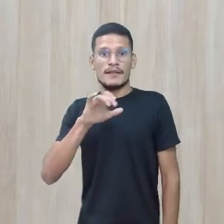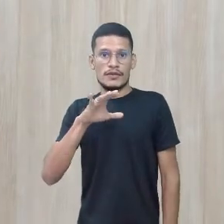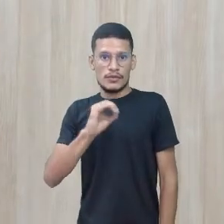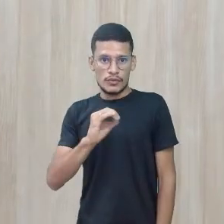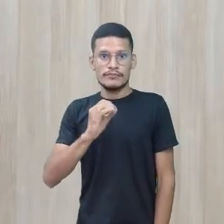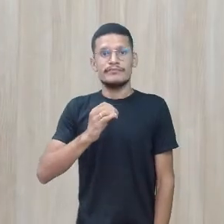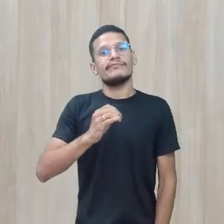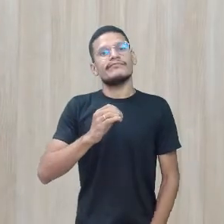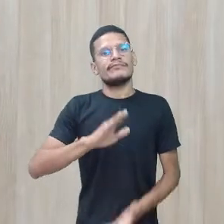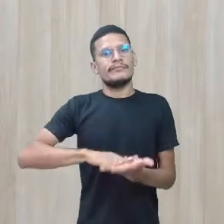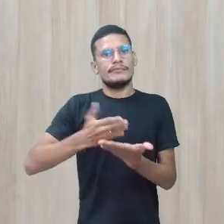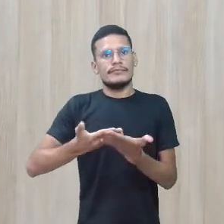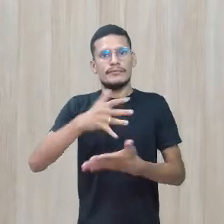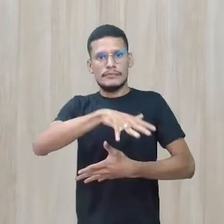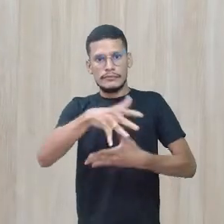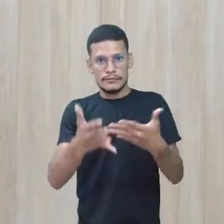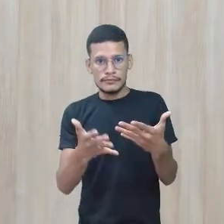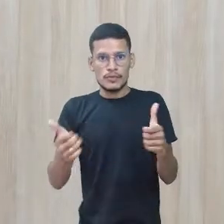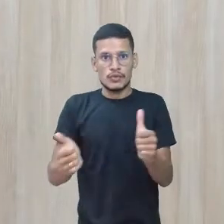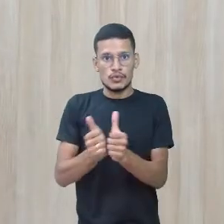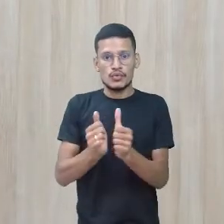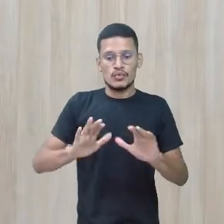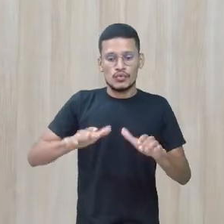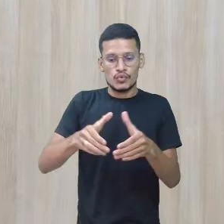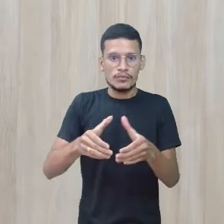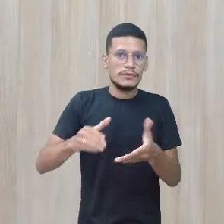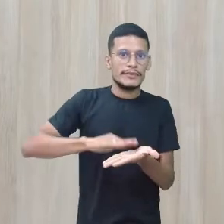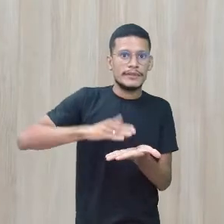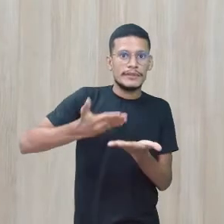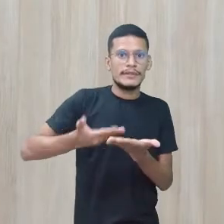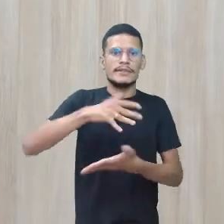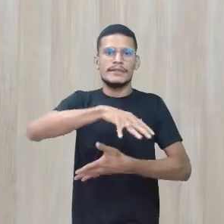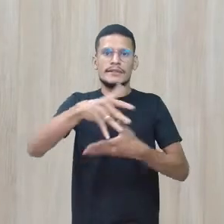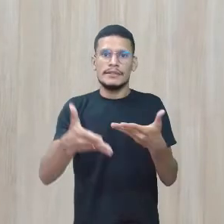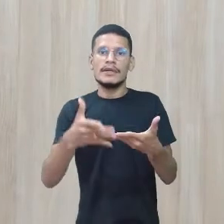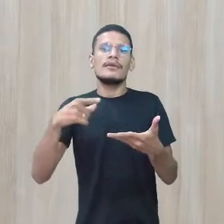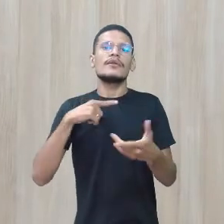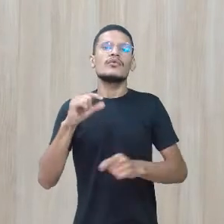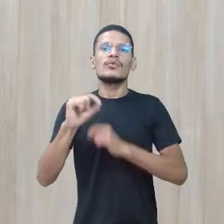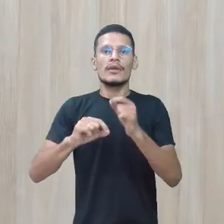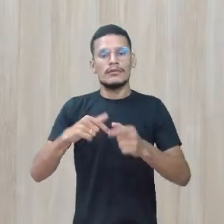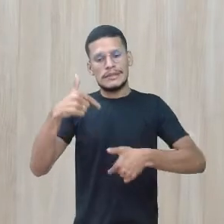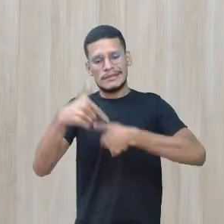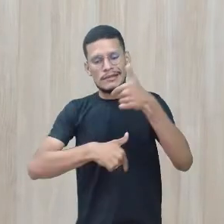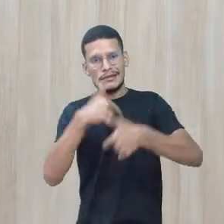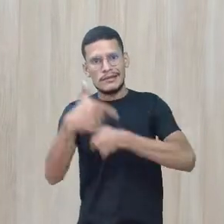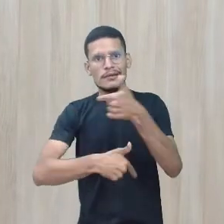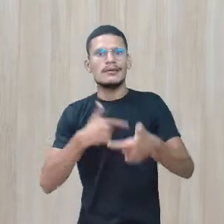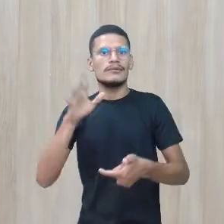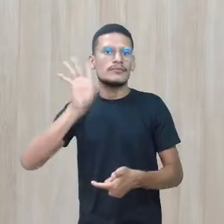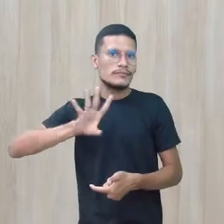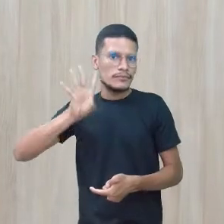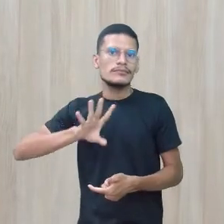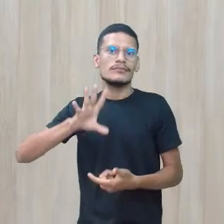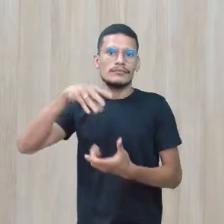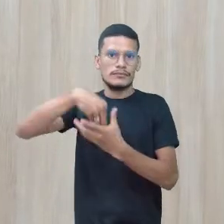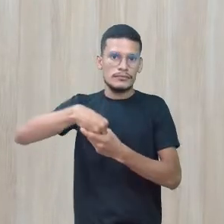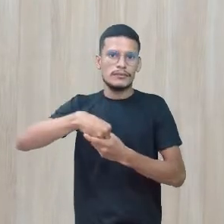nosso intérprete de Libras, né, que junto com a equipe de Libras tem feito, né, um trabalho bem legal